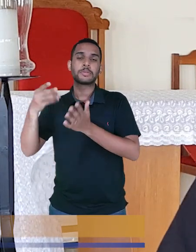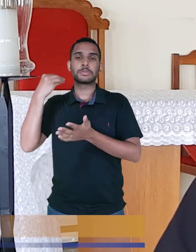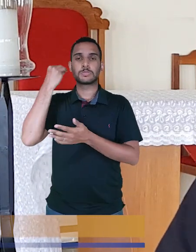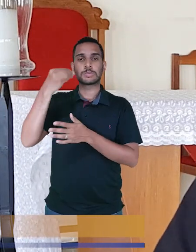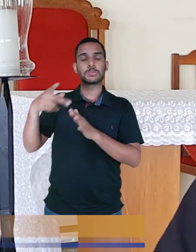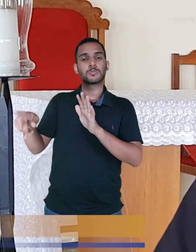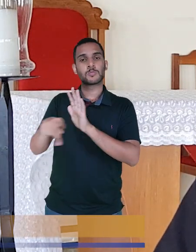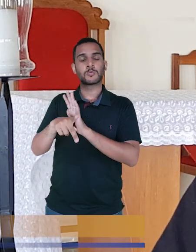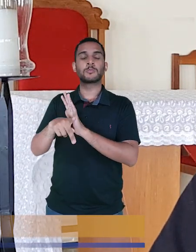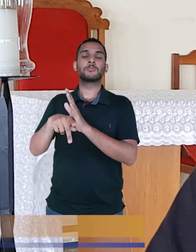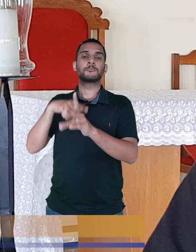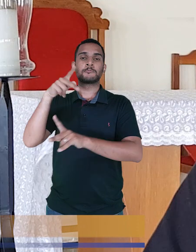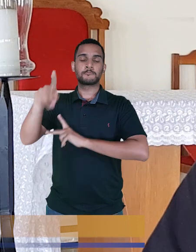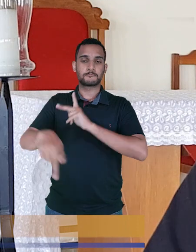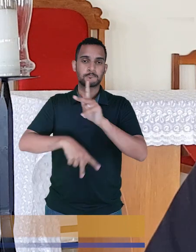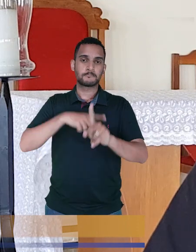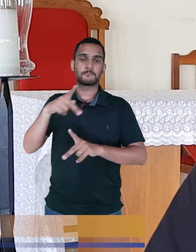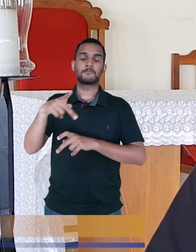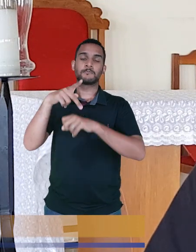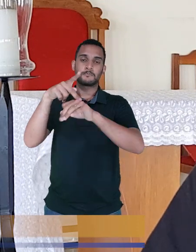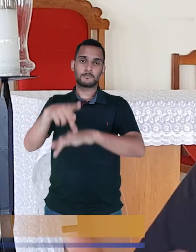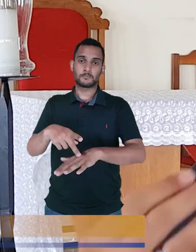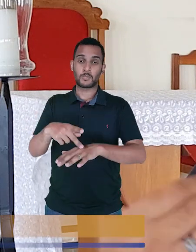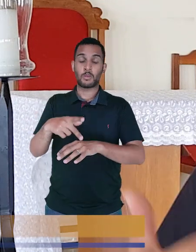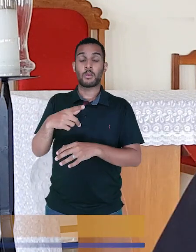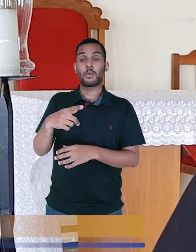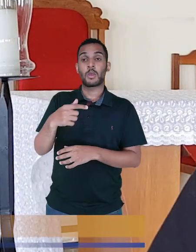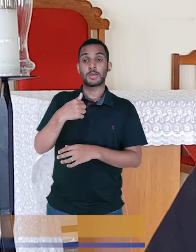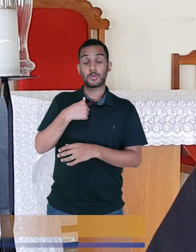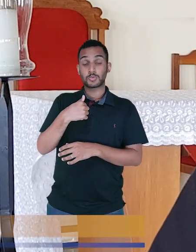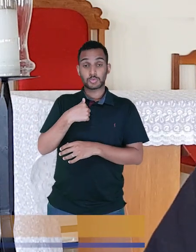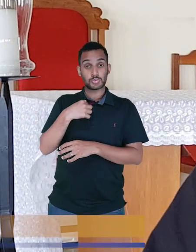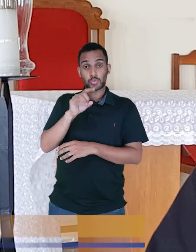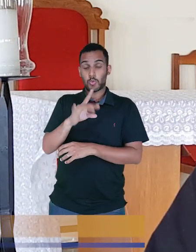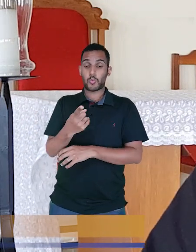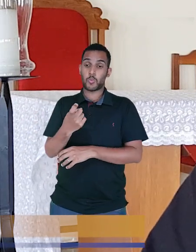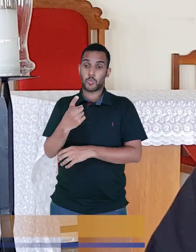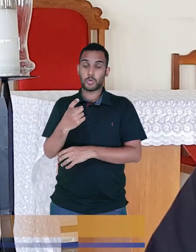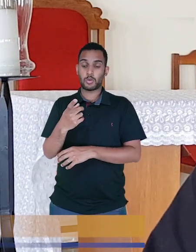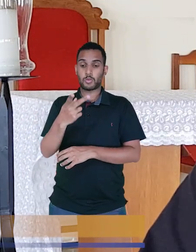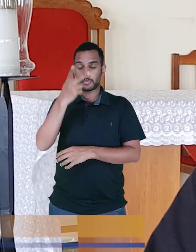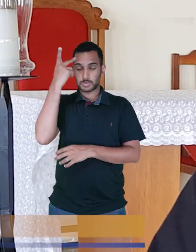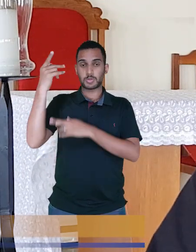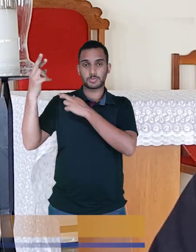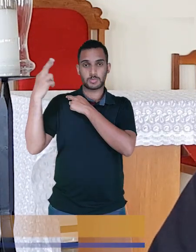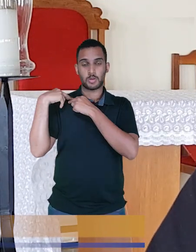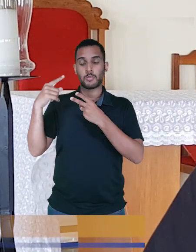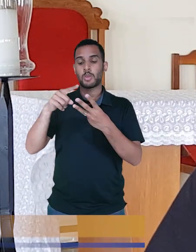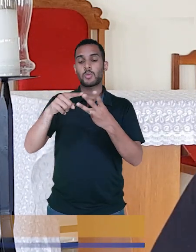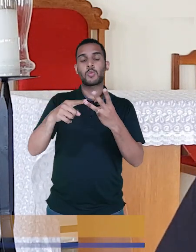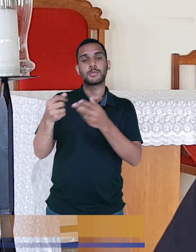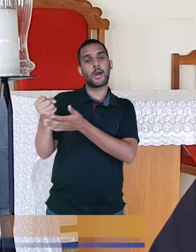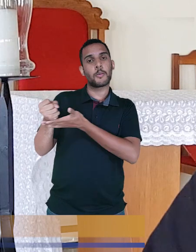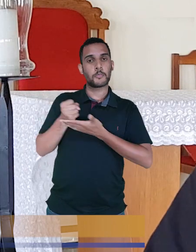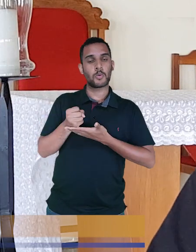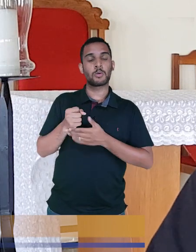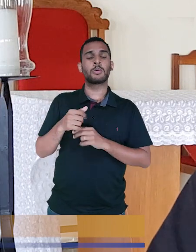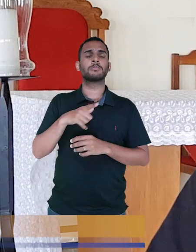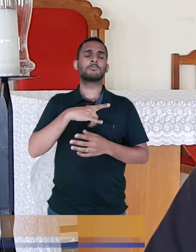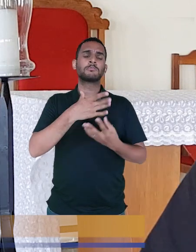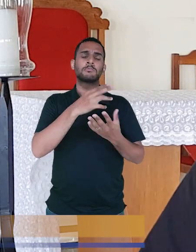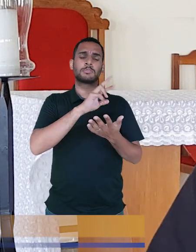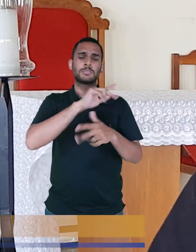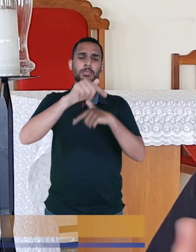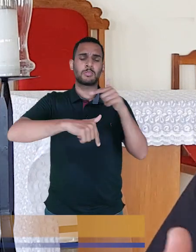Esse ritmo paroquial, ele consegue envolver não só, no meu caso, que sou administrador paroquial, mas também os outros 2